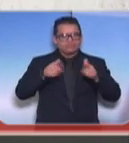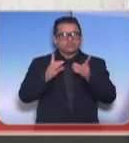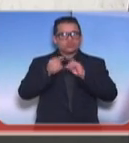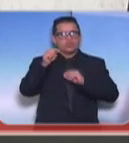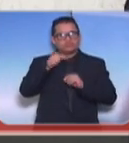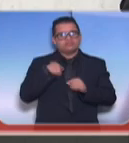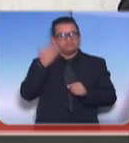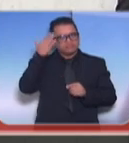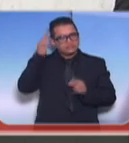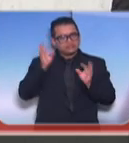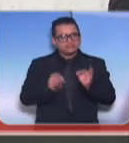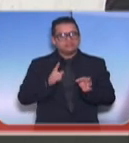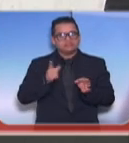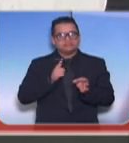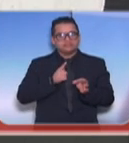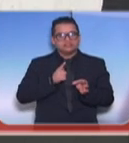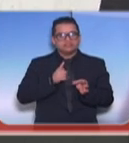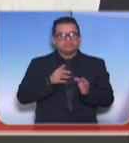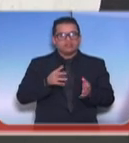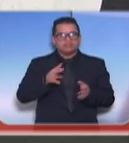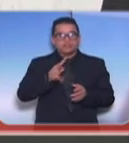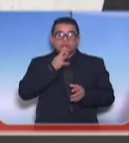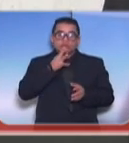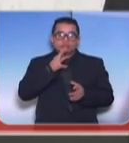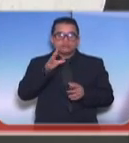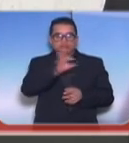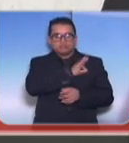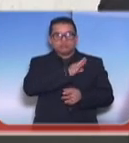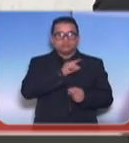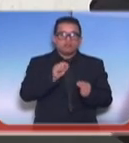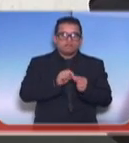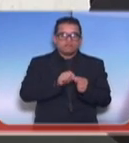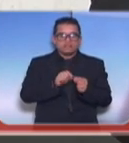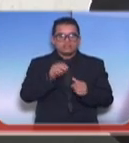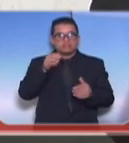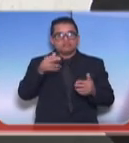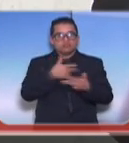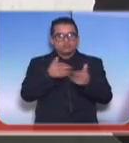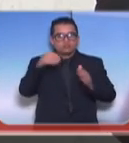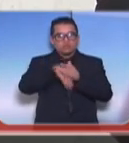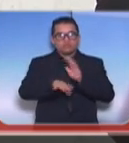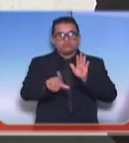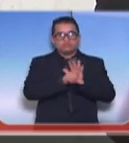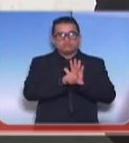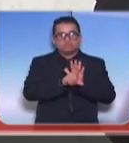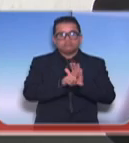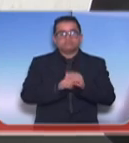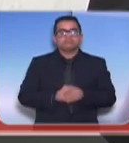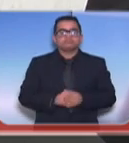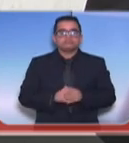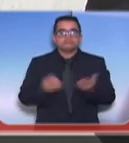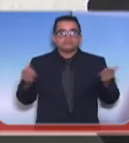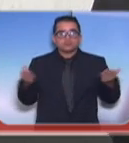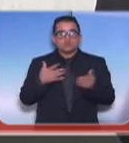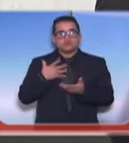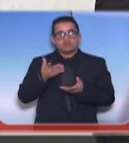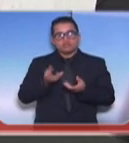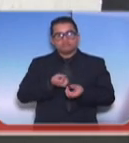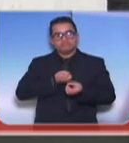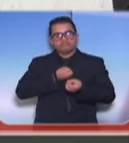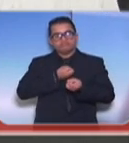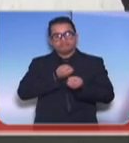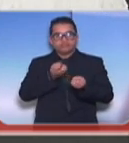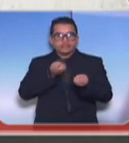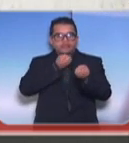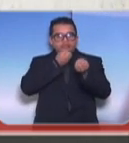houver qualquer situação e chegar ao conhecimento da Polícia Militar, ela tomará as medidas legais que os casos requerem. Hoje eu queria aqui informar,